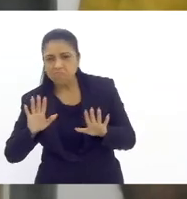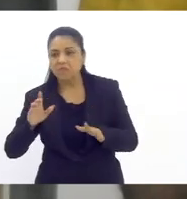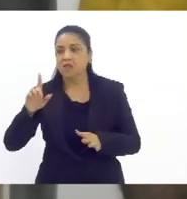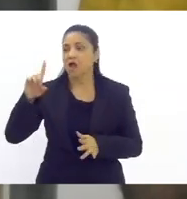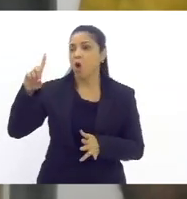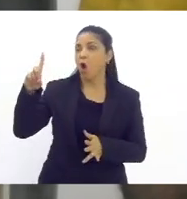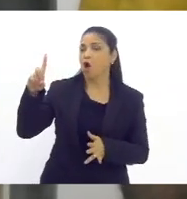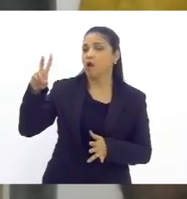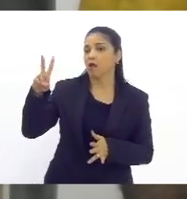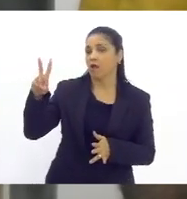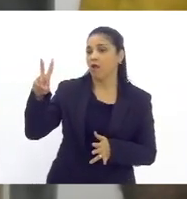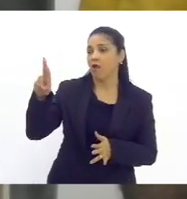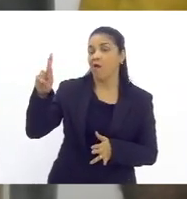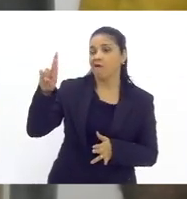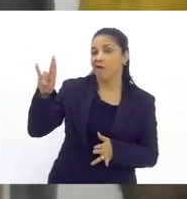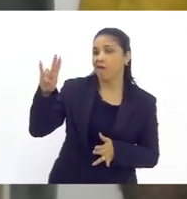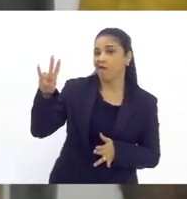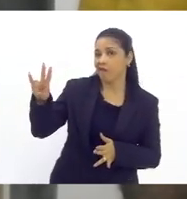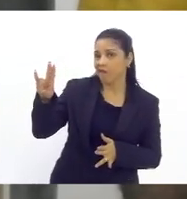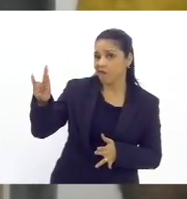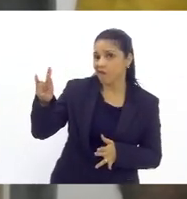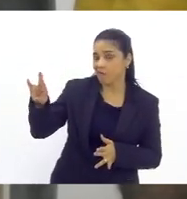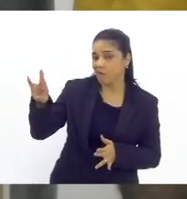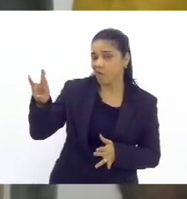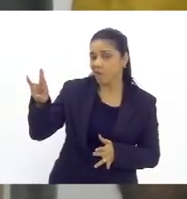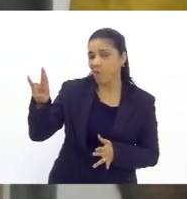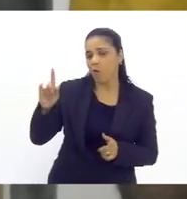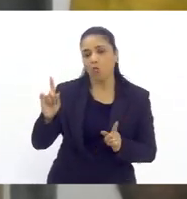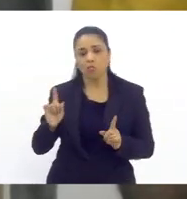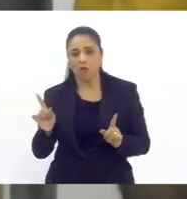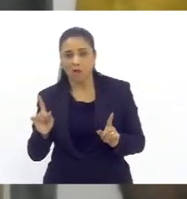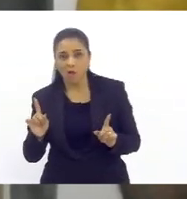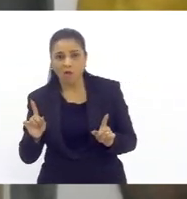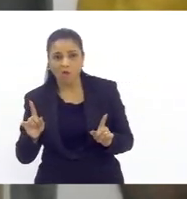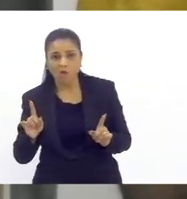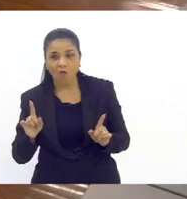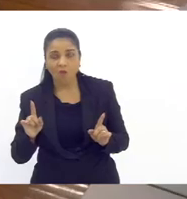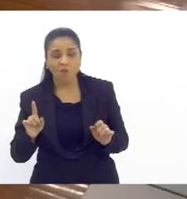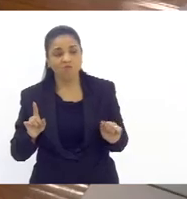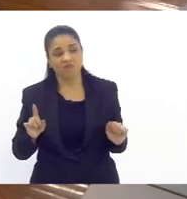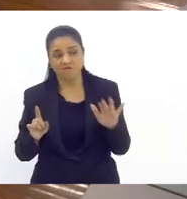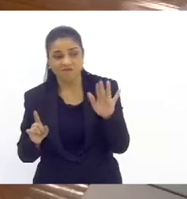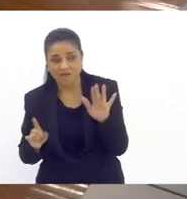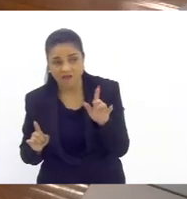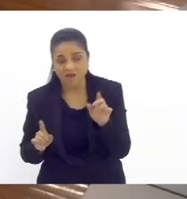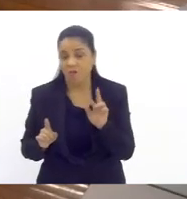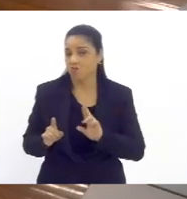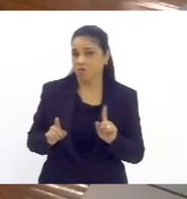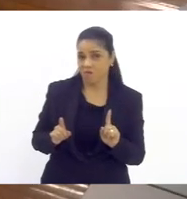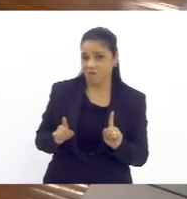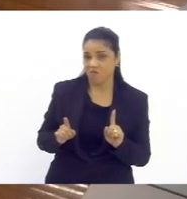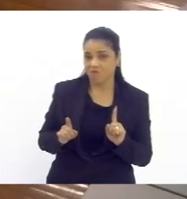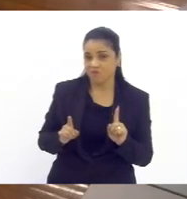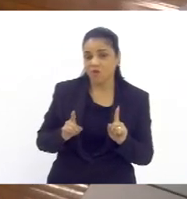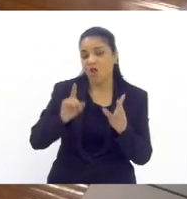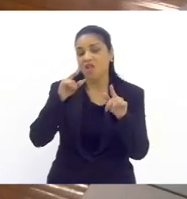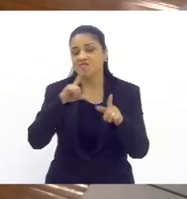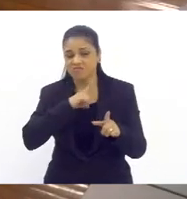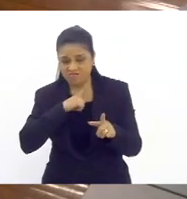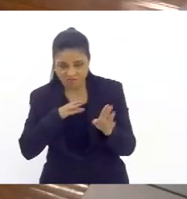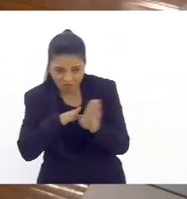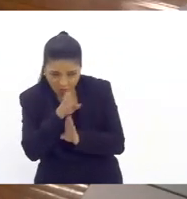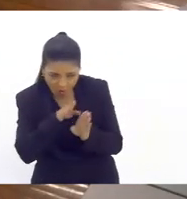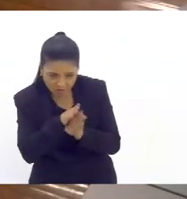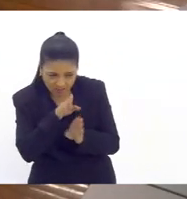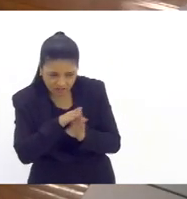se existe uma preparação uma orientação para os nossos policiais que arriscam